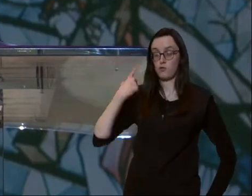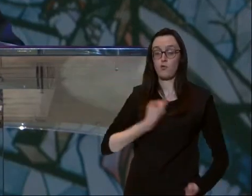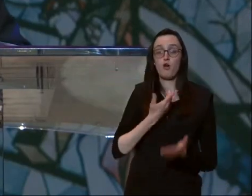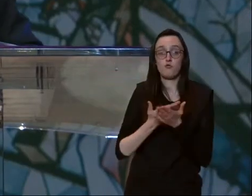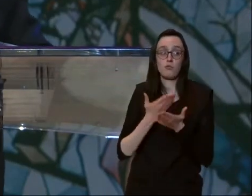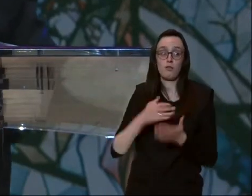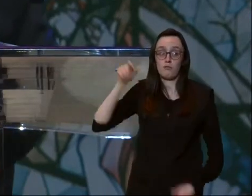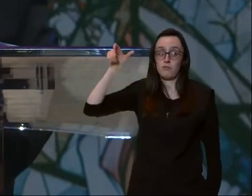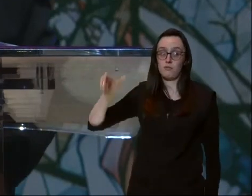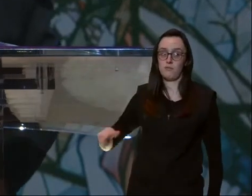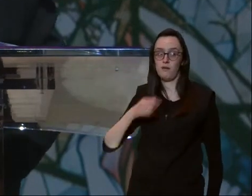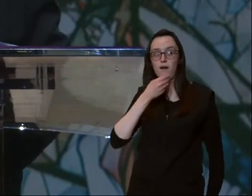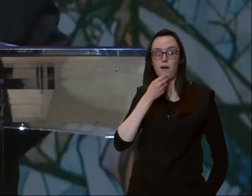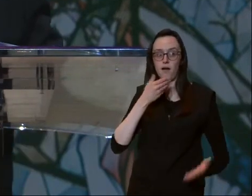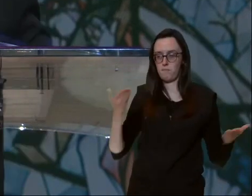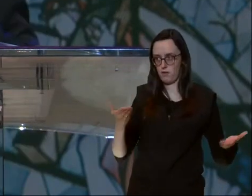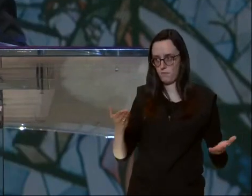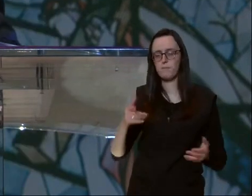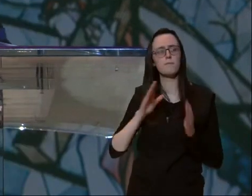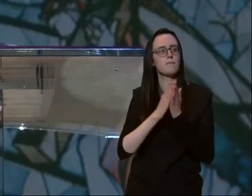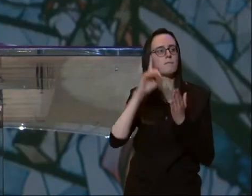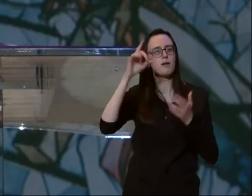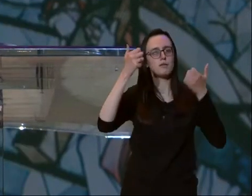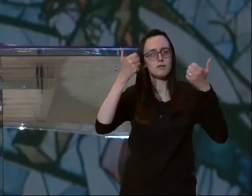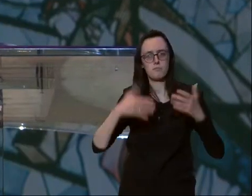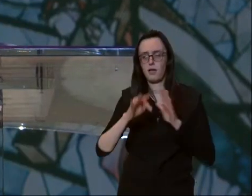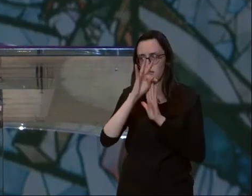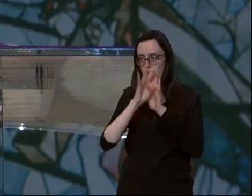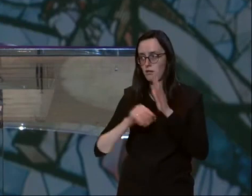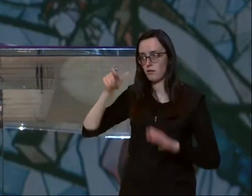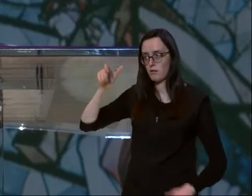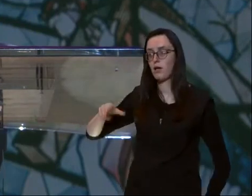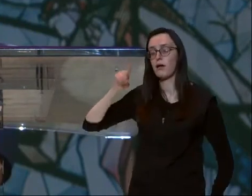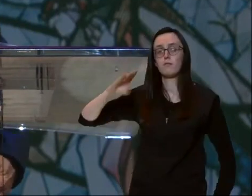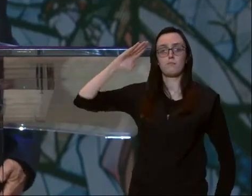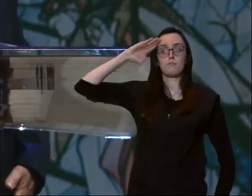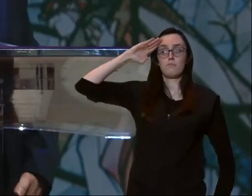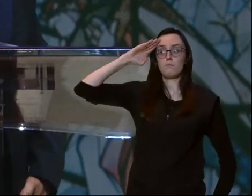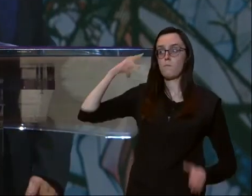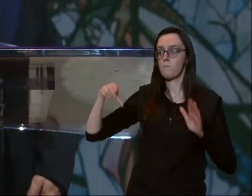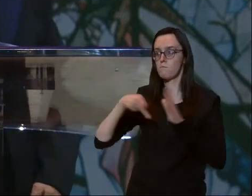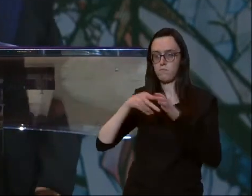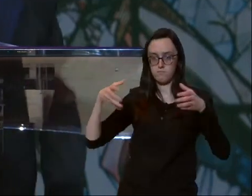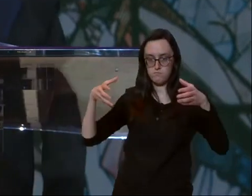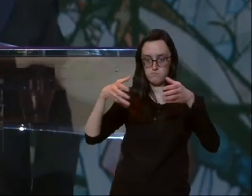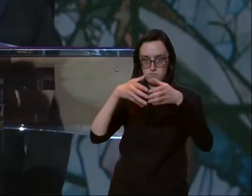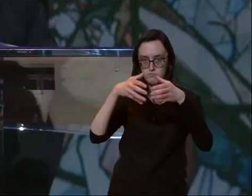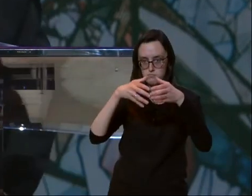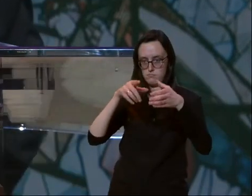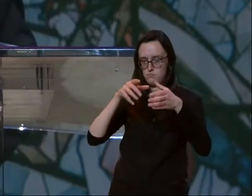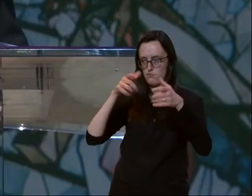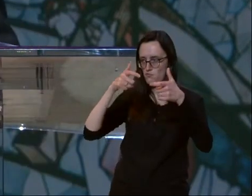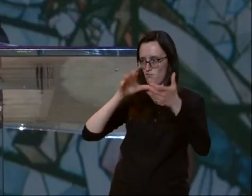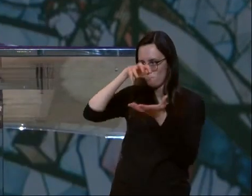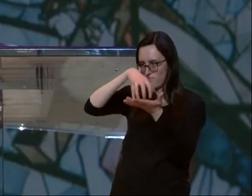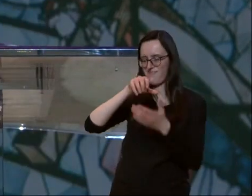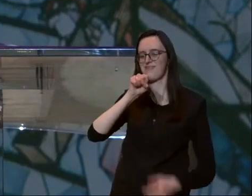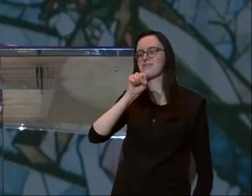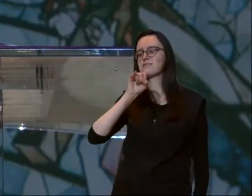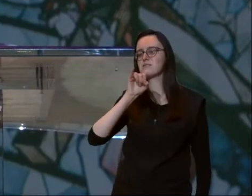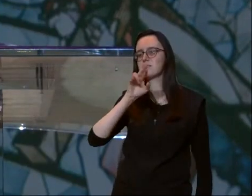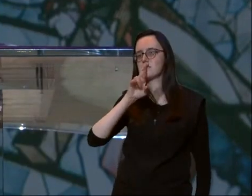Só no Naamã. A Bíblia diz, o texto diz que ele era capitão, exército do rei da Síria, homem